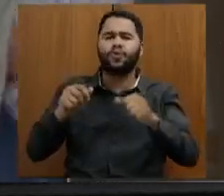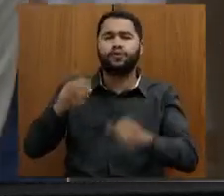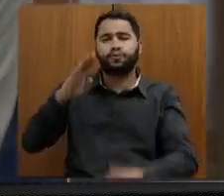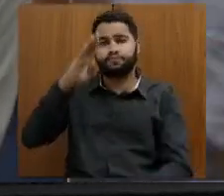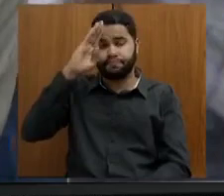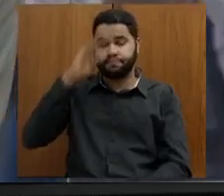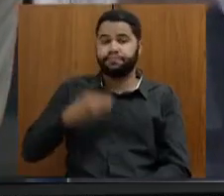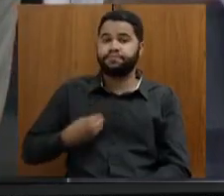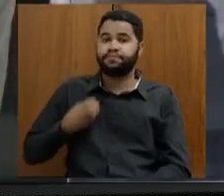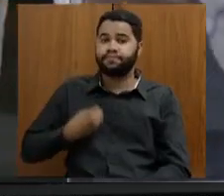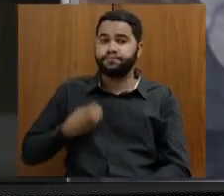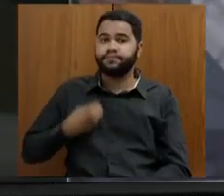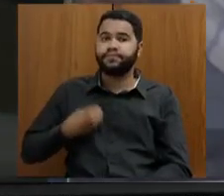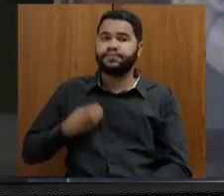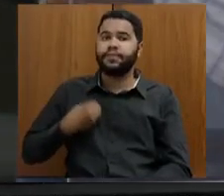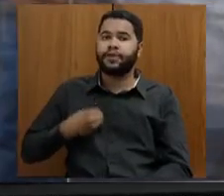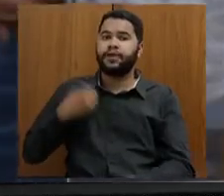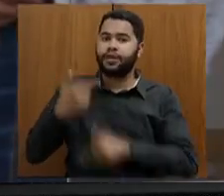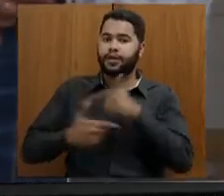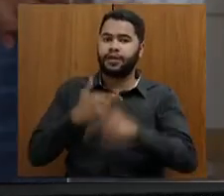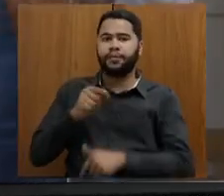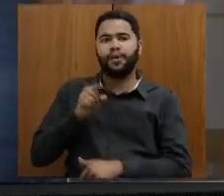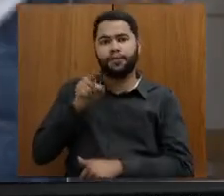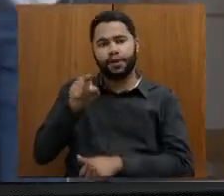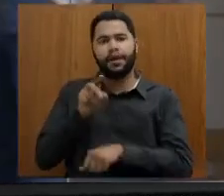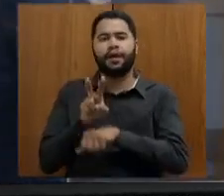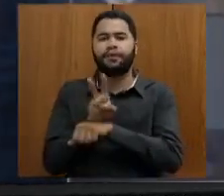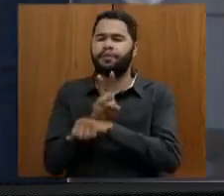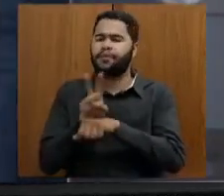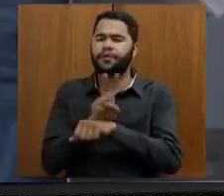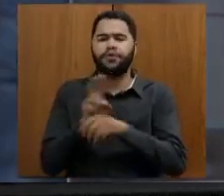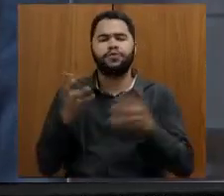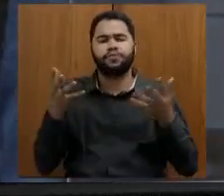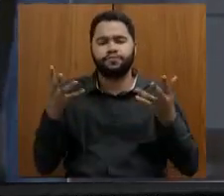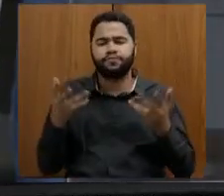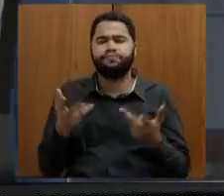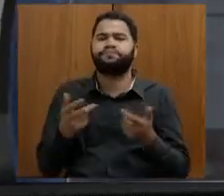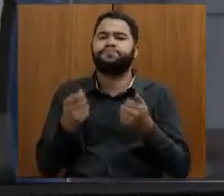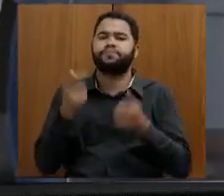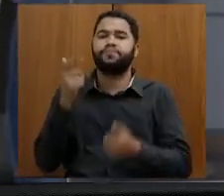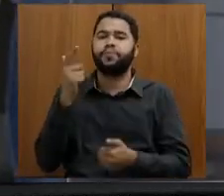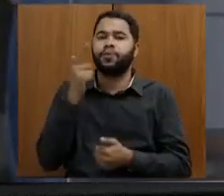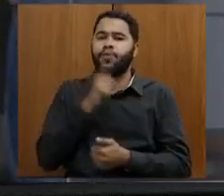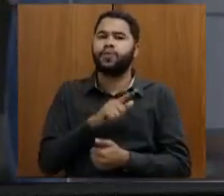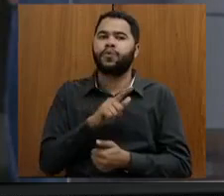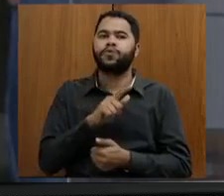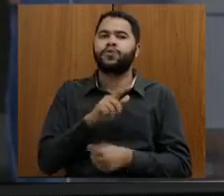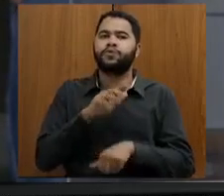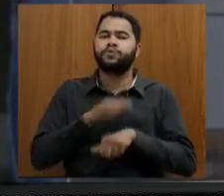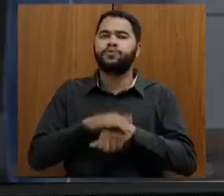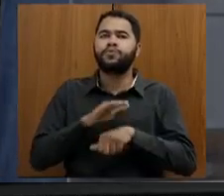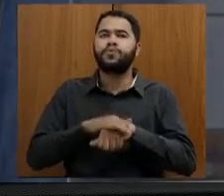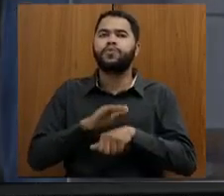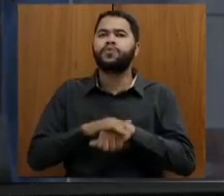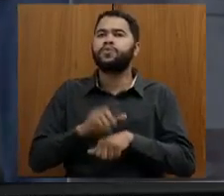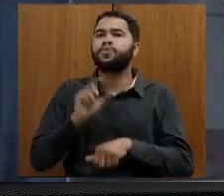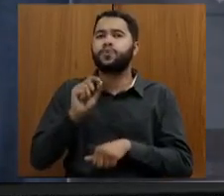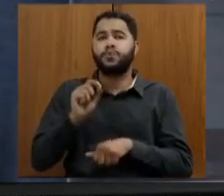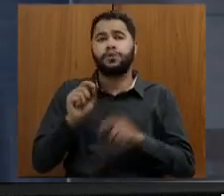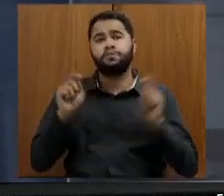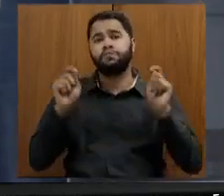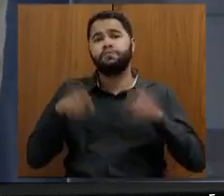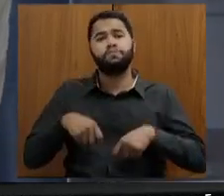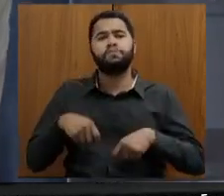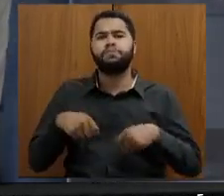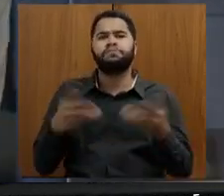que participaram daquela operação foi Fantástico e conseguiu abortar havia que